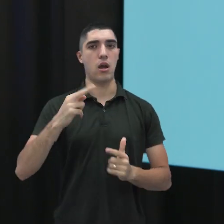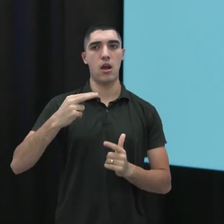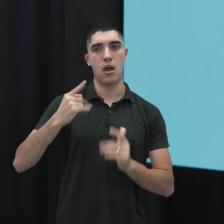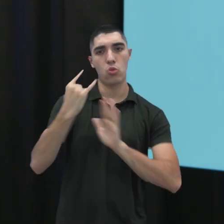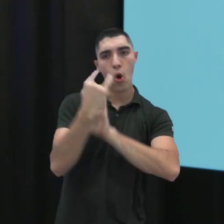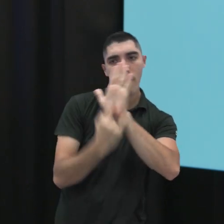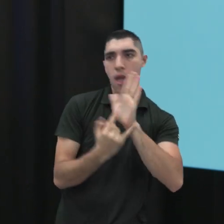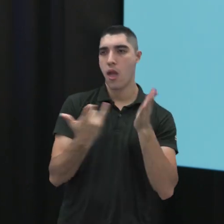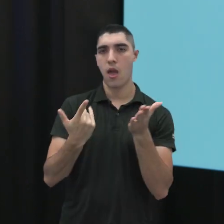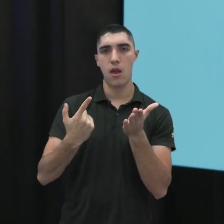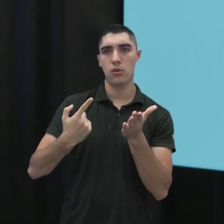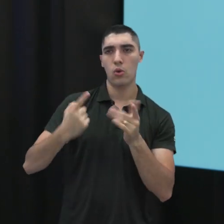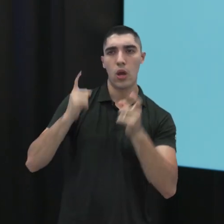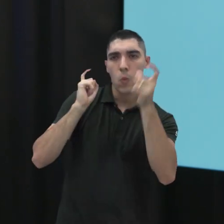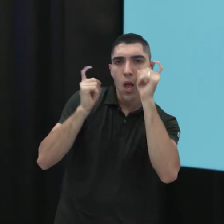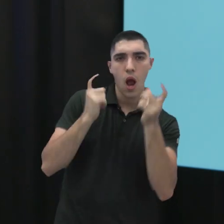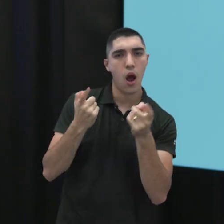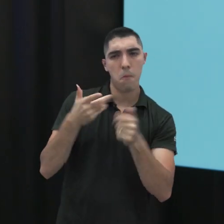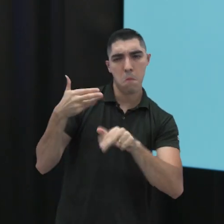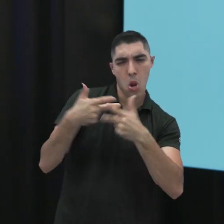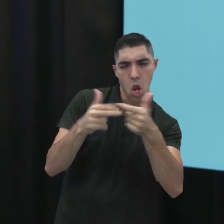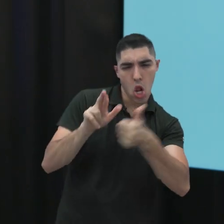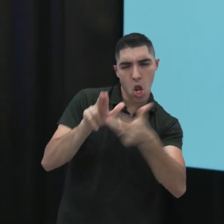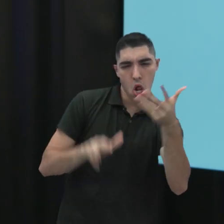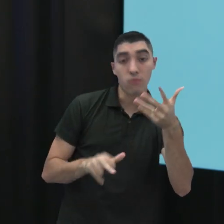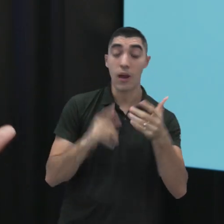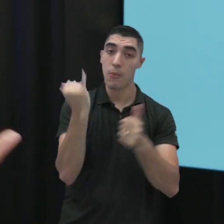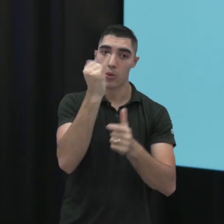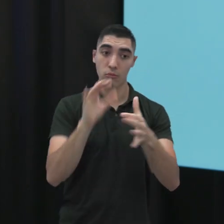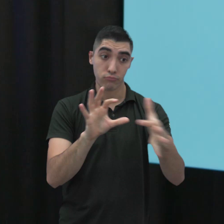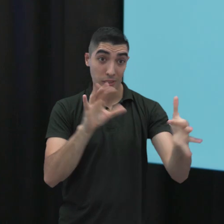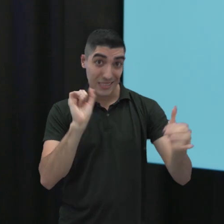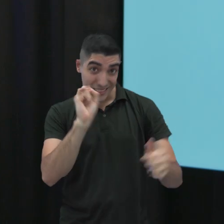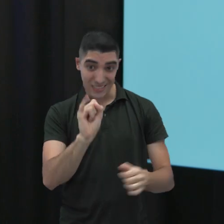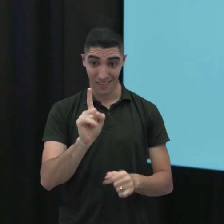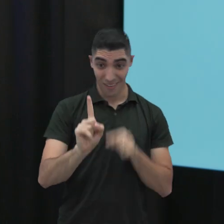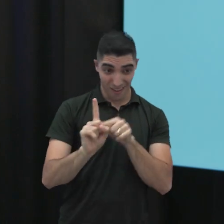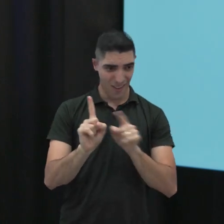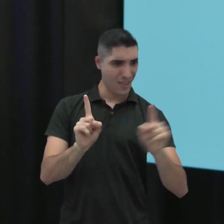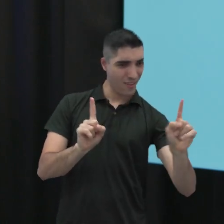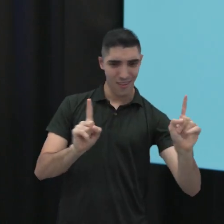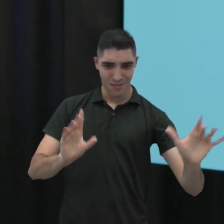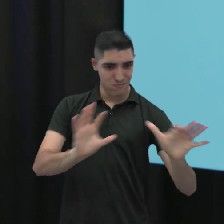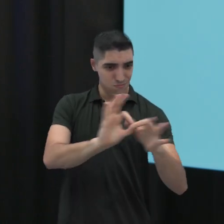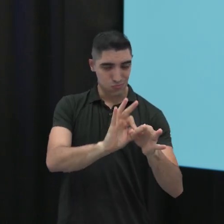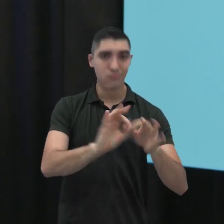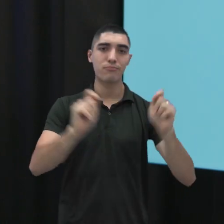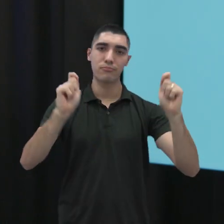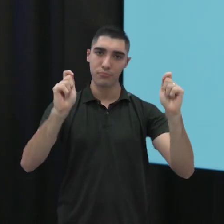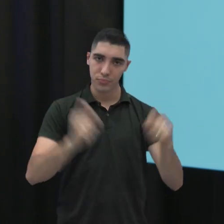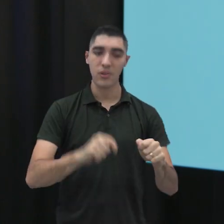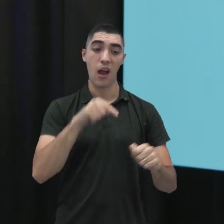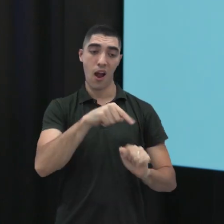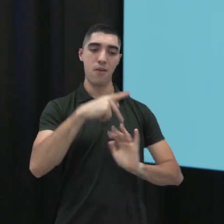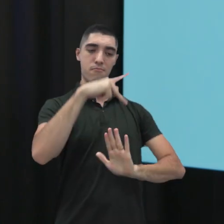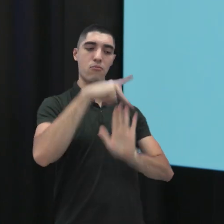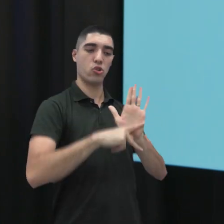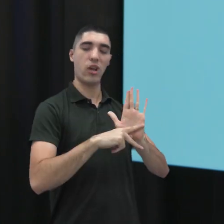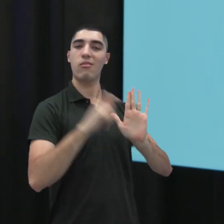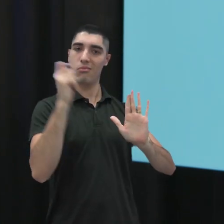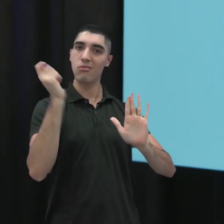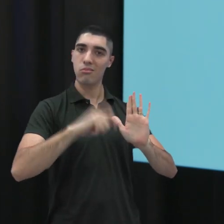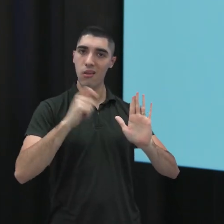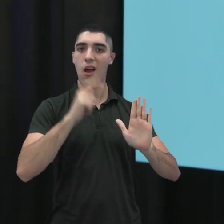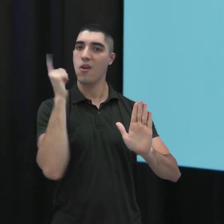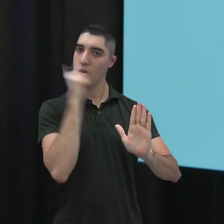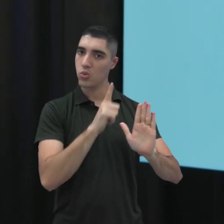da característica de cada grupo artístico, né, de cada projeto também. Tem a figura do produtor, são projetos que